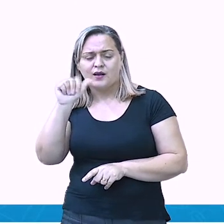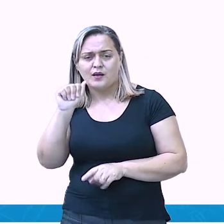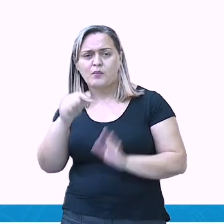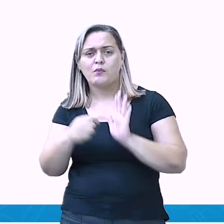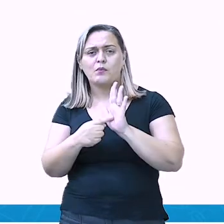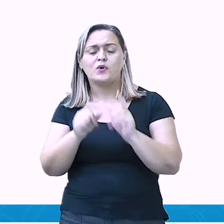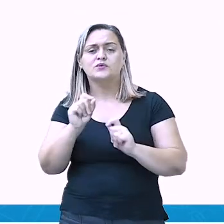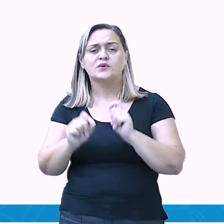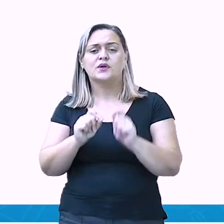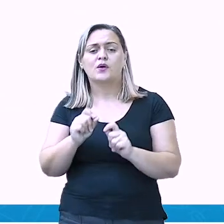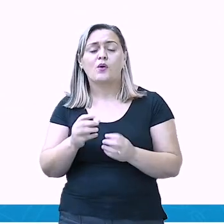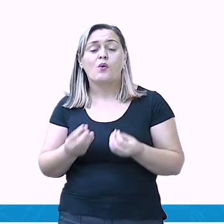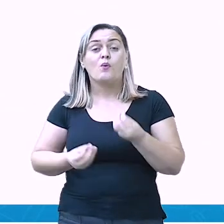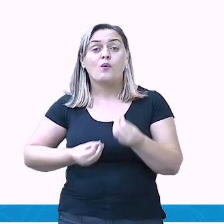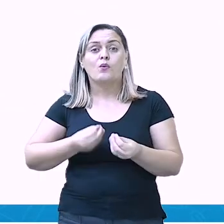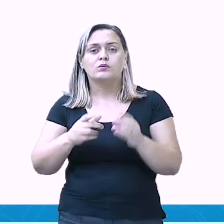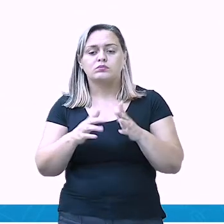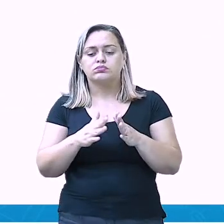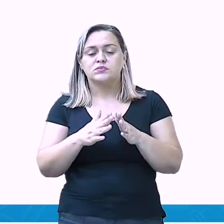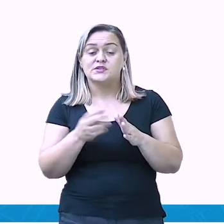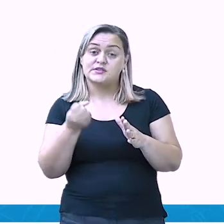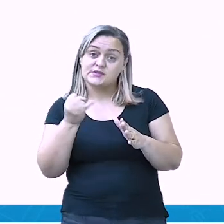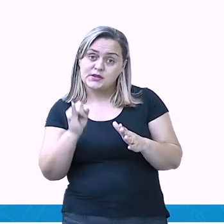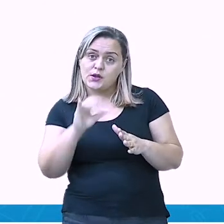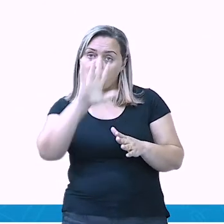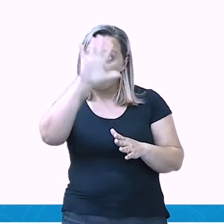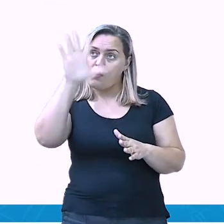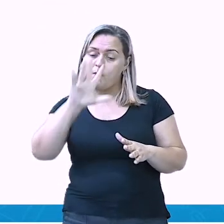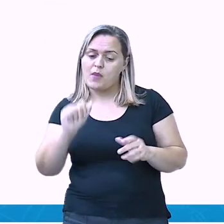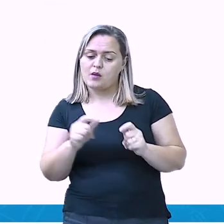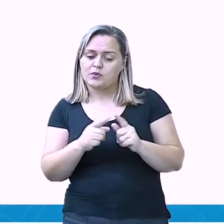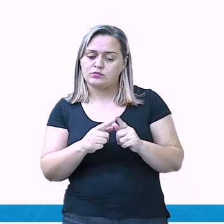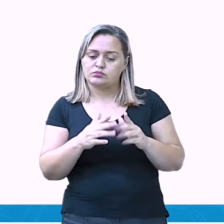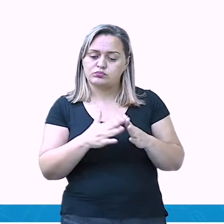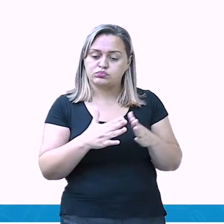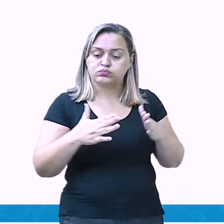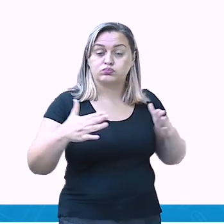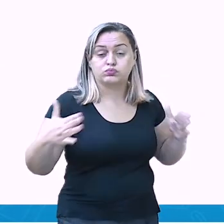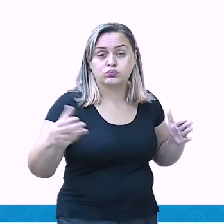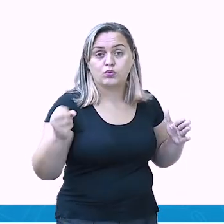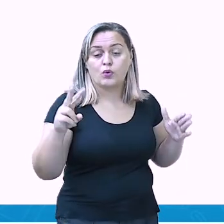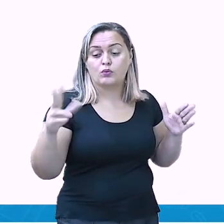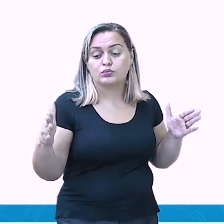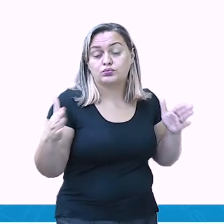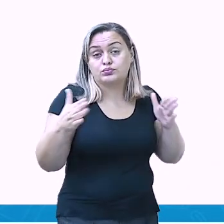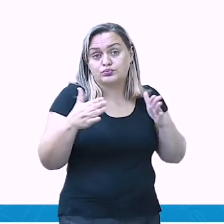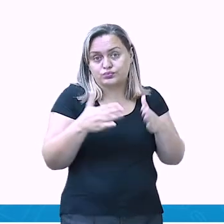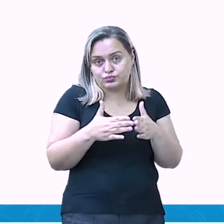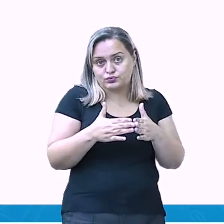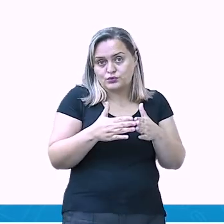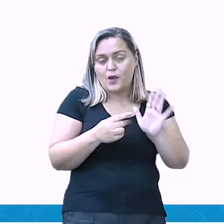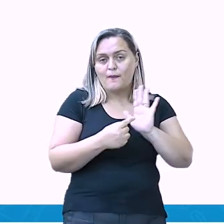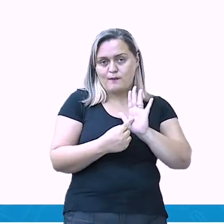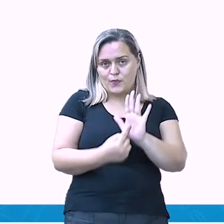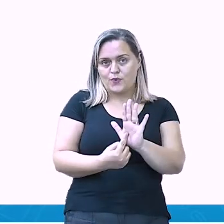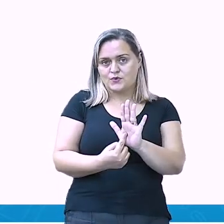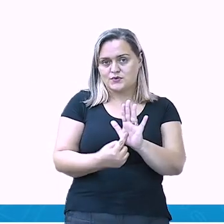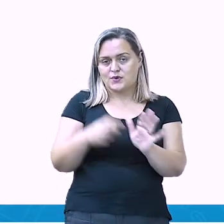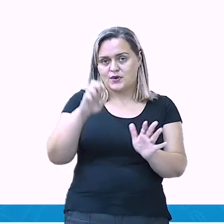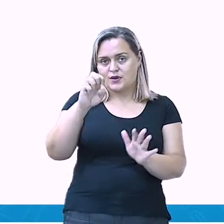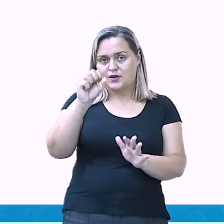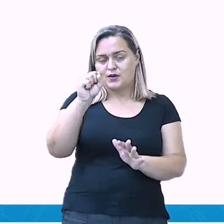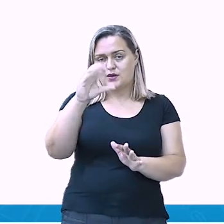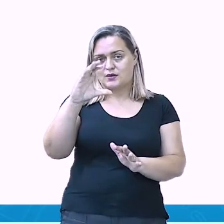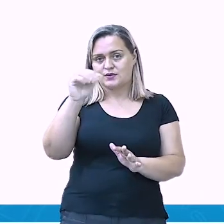vezes foi necessário diminuir ou aumentar? Isso é a escala. E por último, a orientação, que